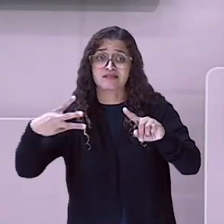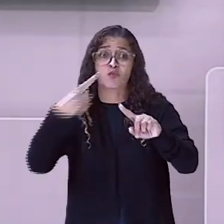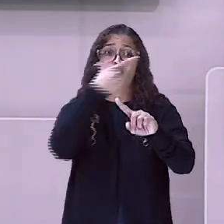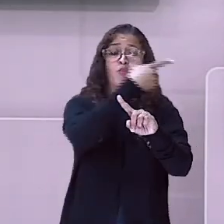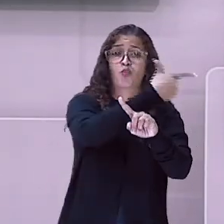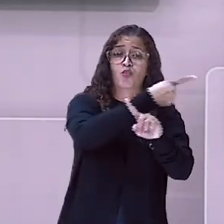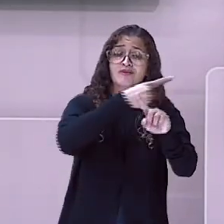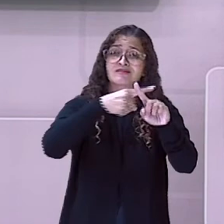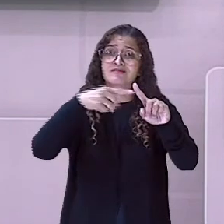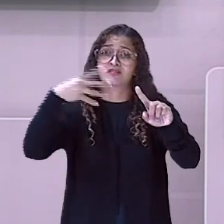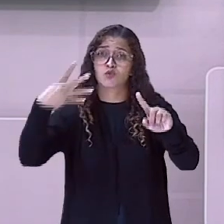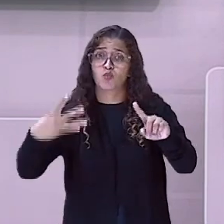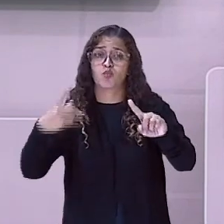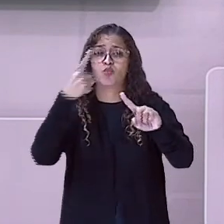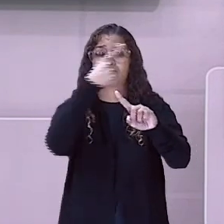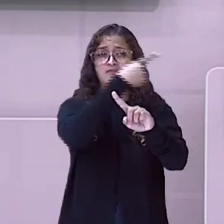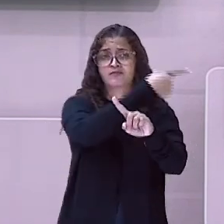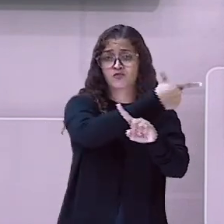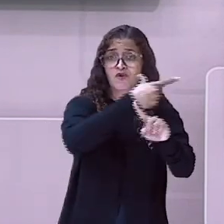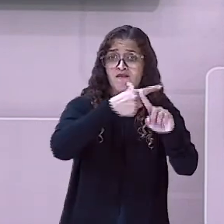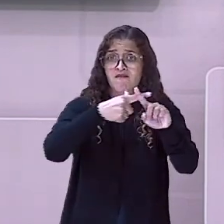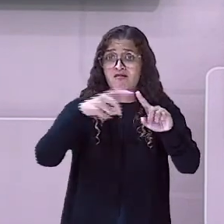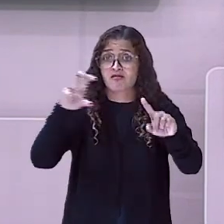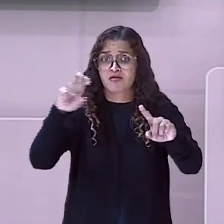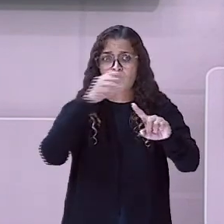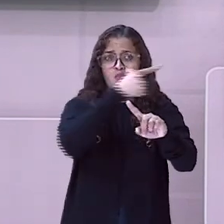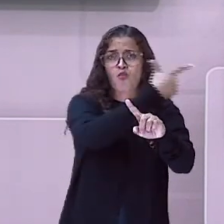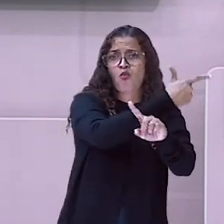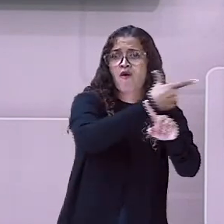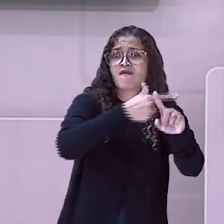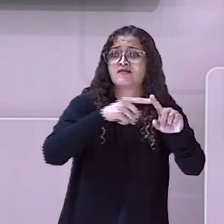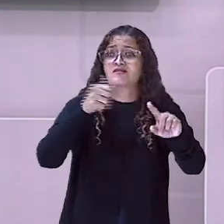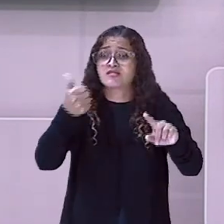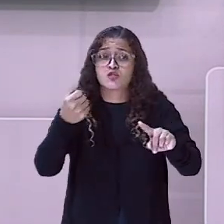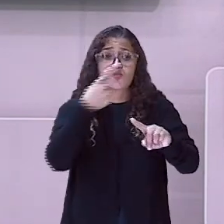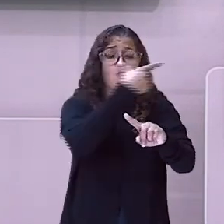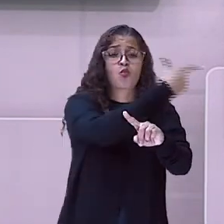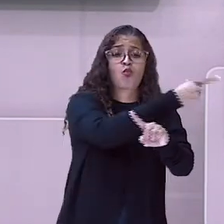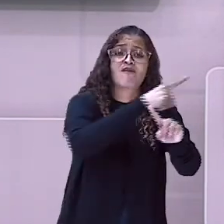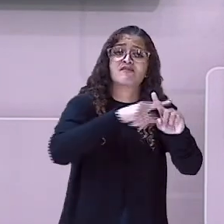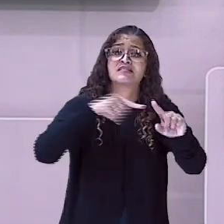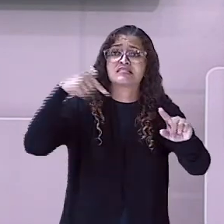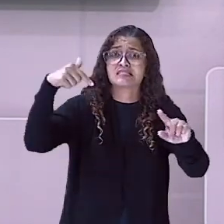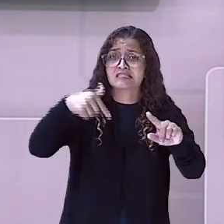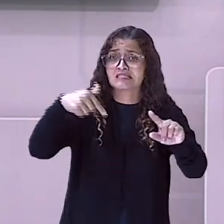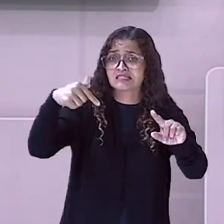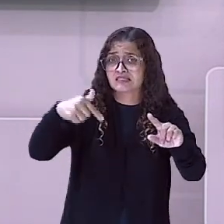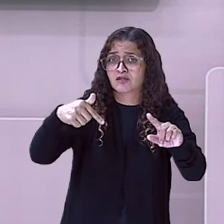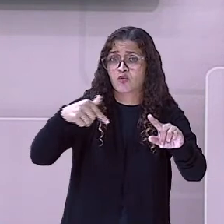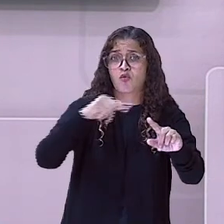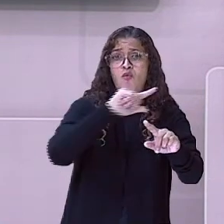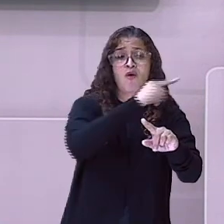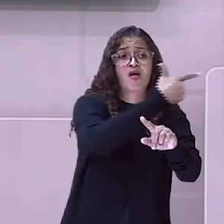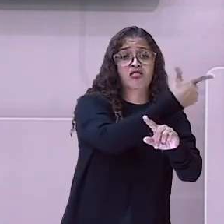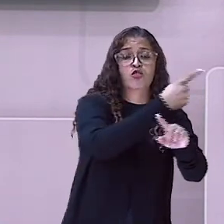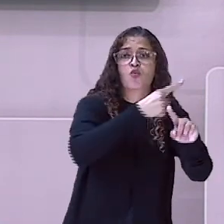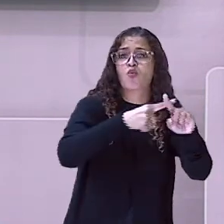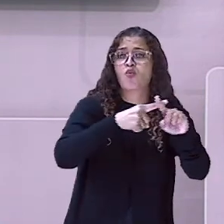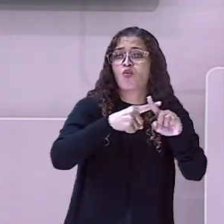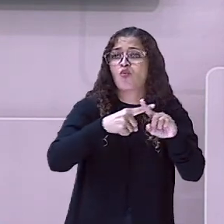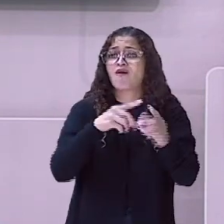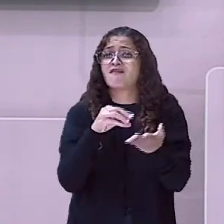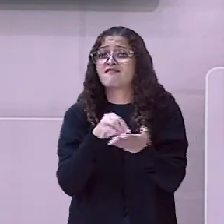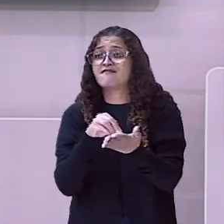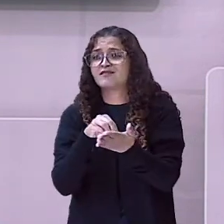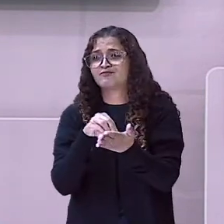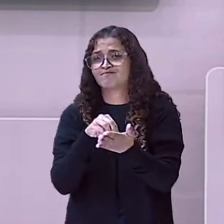vezes 5, 2 vezes 6, 2 vezes 7. Então, tá faltando aqui, ó, 2 vezes 8 e 2 vezes